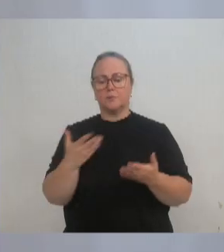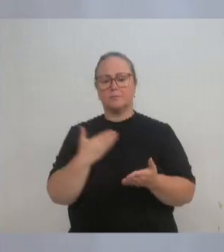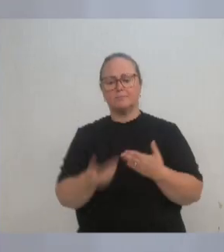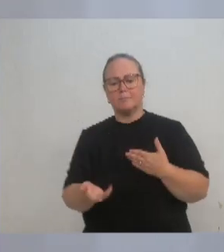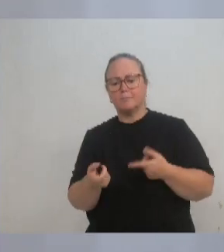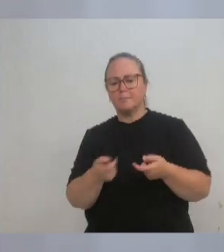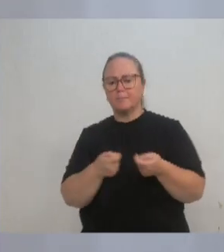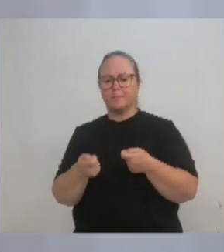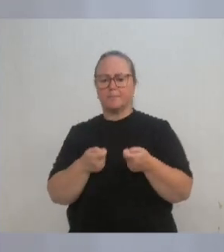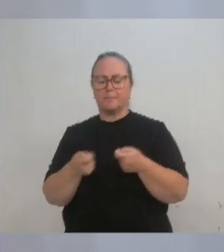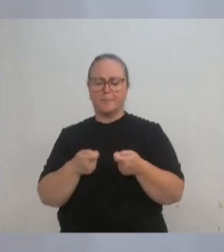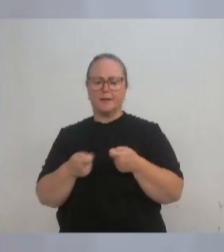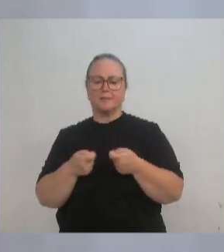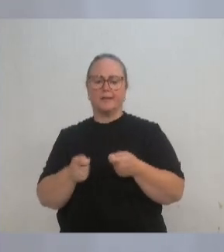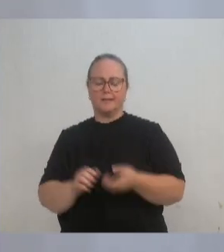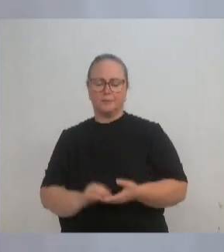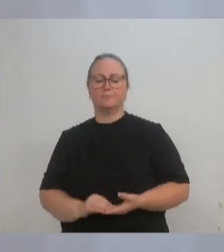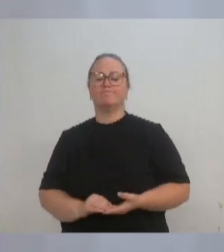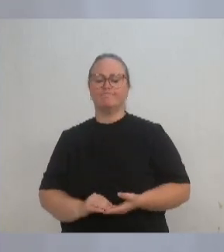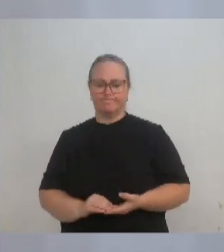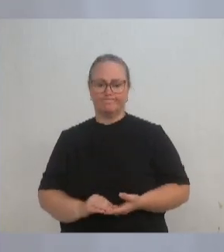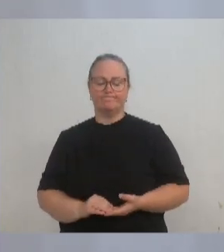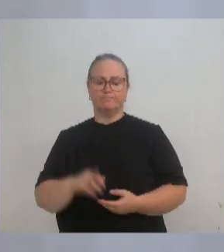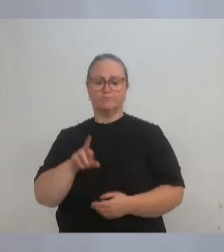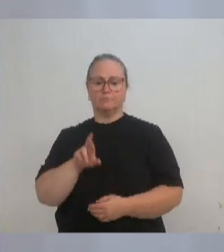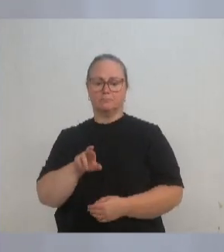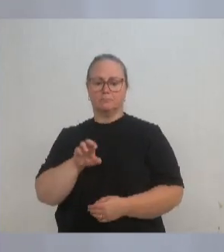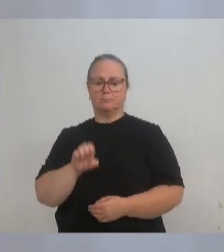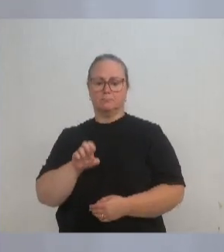o controle, que é o chamado REURB.